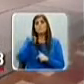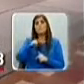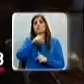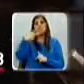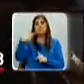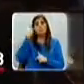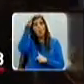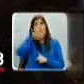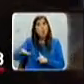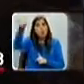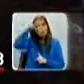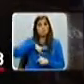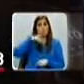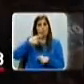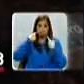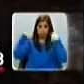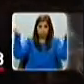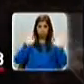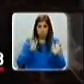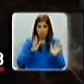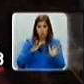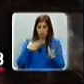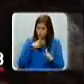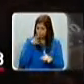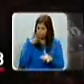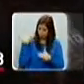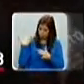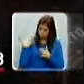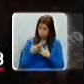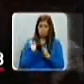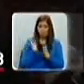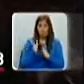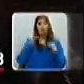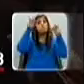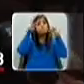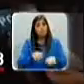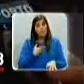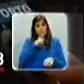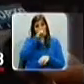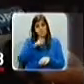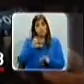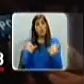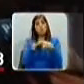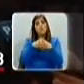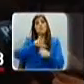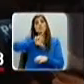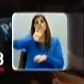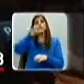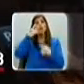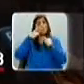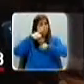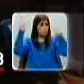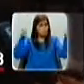Portugal. Estão anunciados desde algum tempo. Foram confirmados em dezembro ao Conselho Regional. São